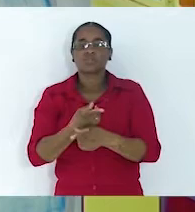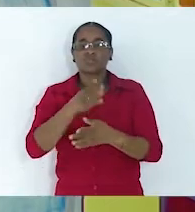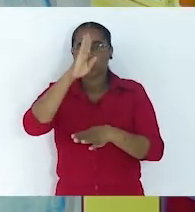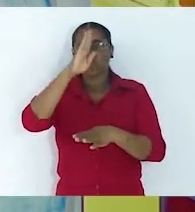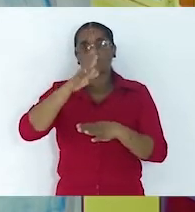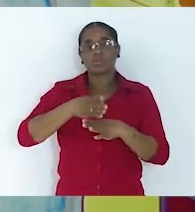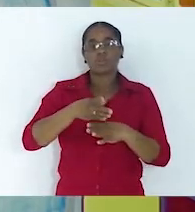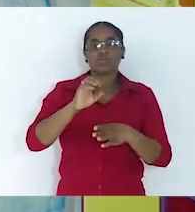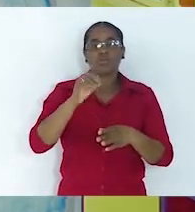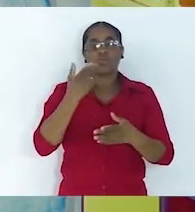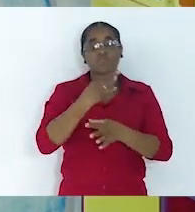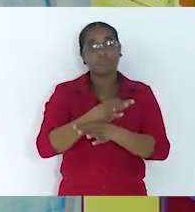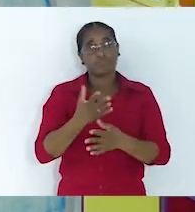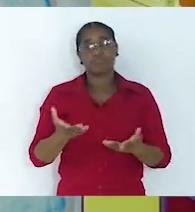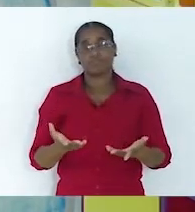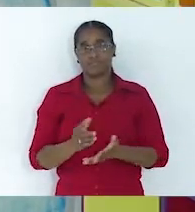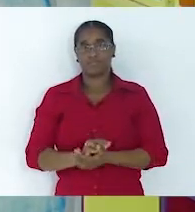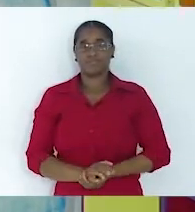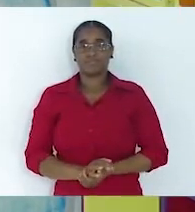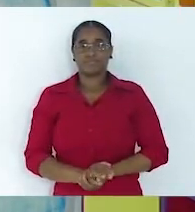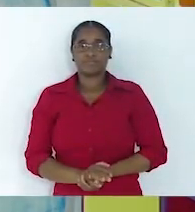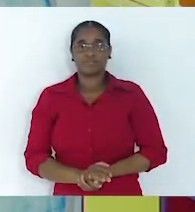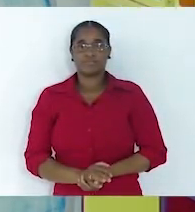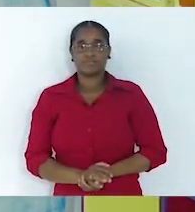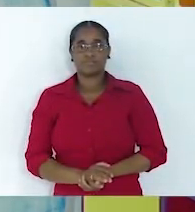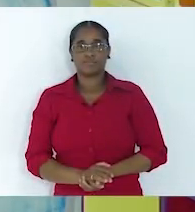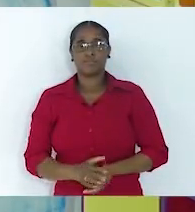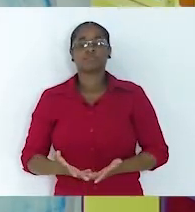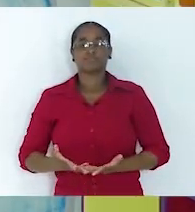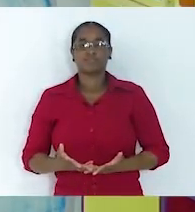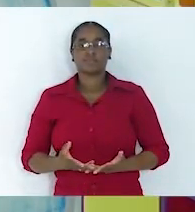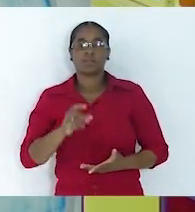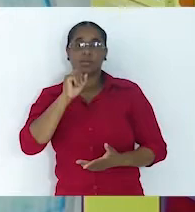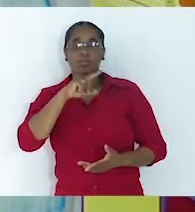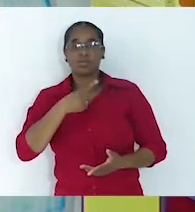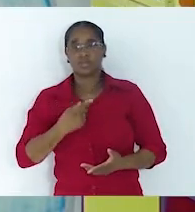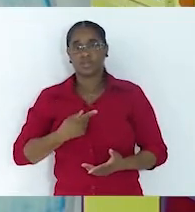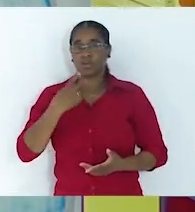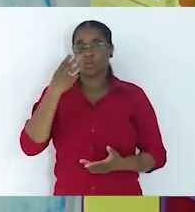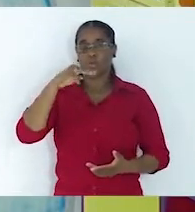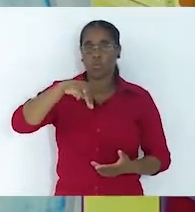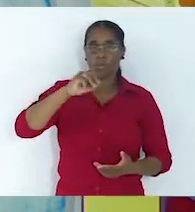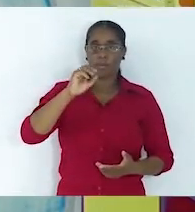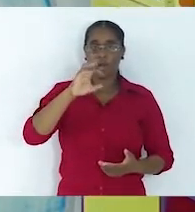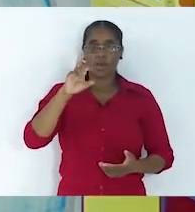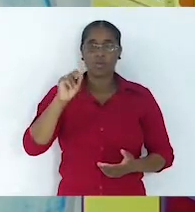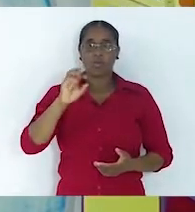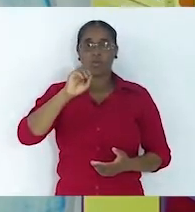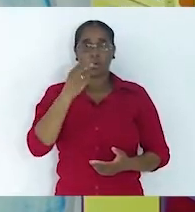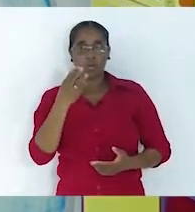acontecimentos ou os eventos. Pode ser um macro ou